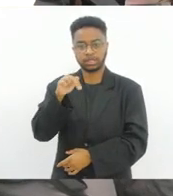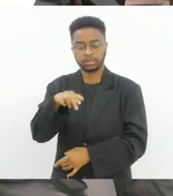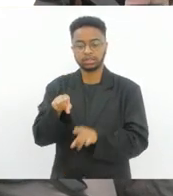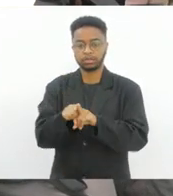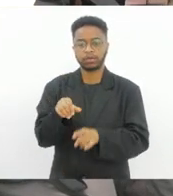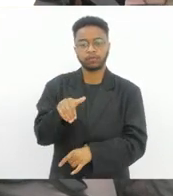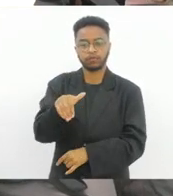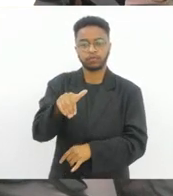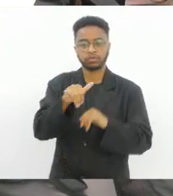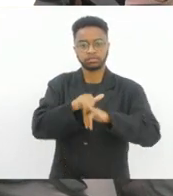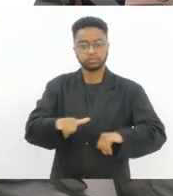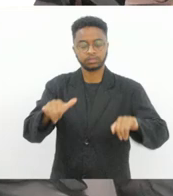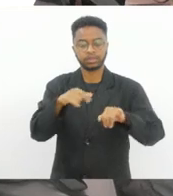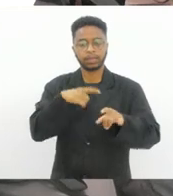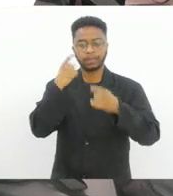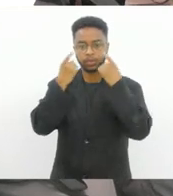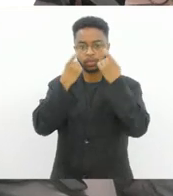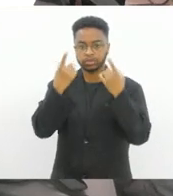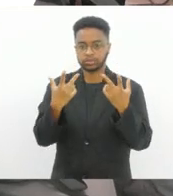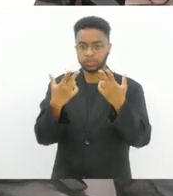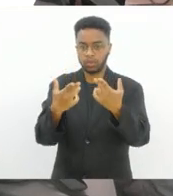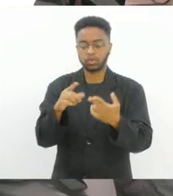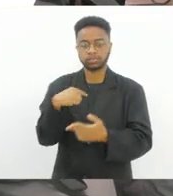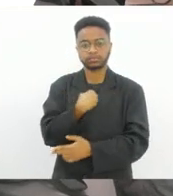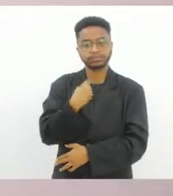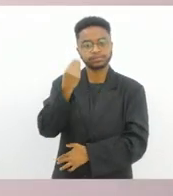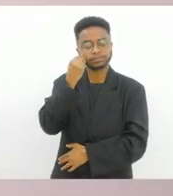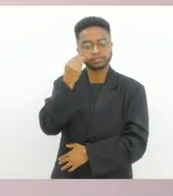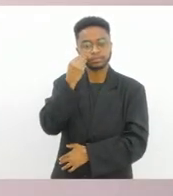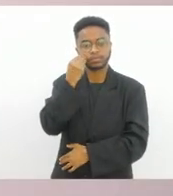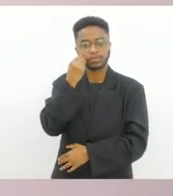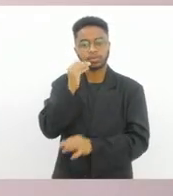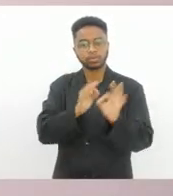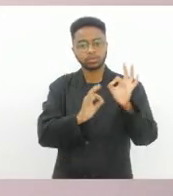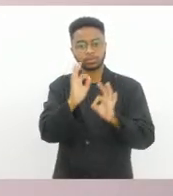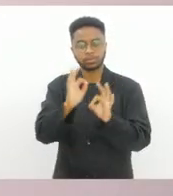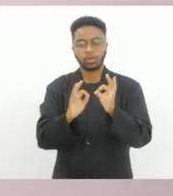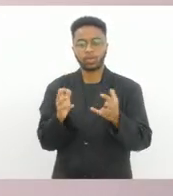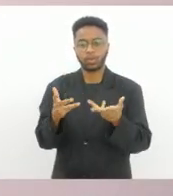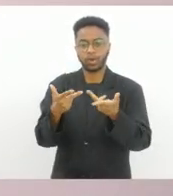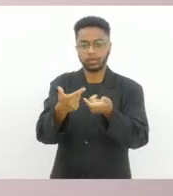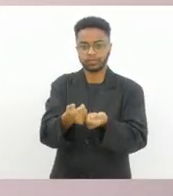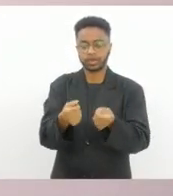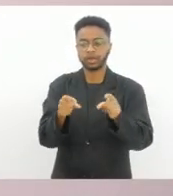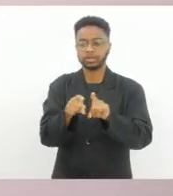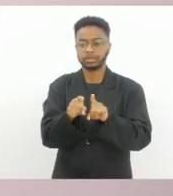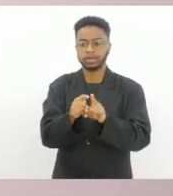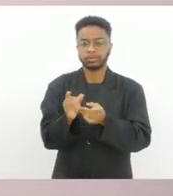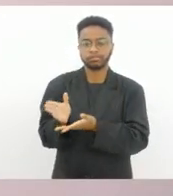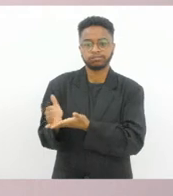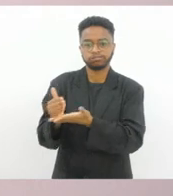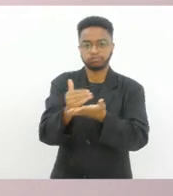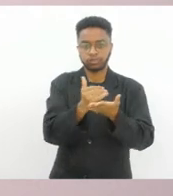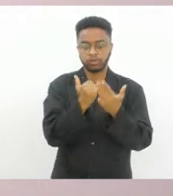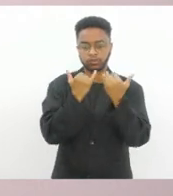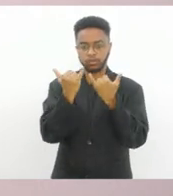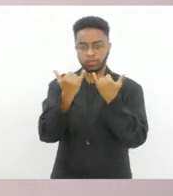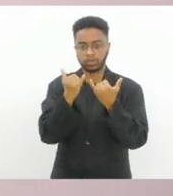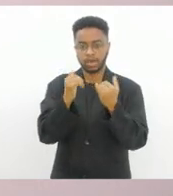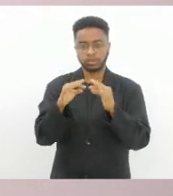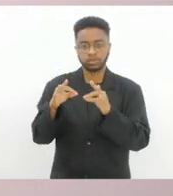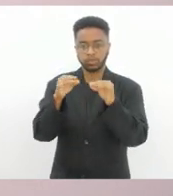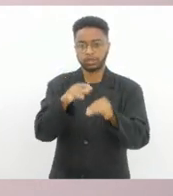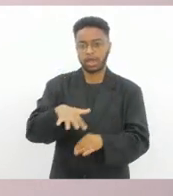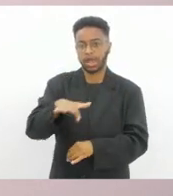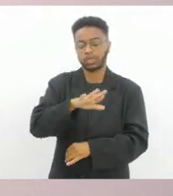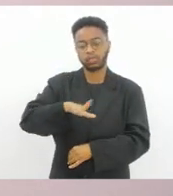lançado, justamente com essa mesma preocupação, que a gente consiga consolidar, qualificar os dados, né, de todos os setores, não